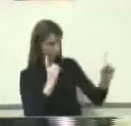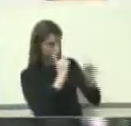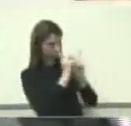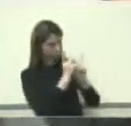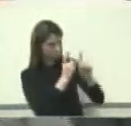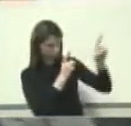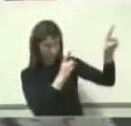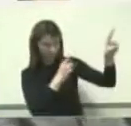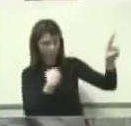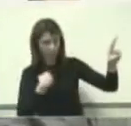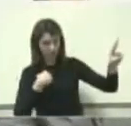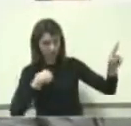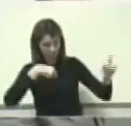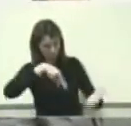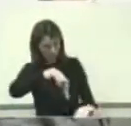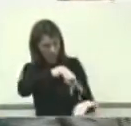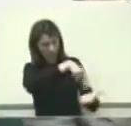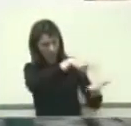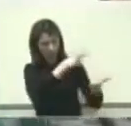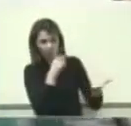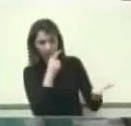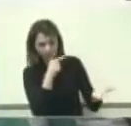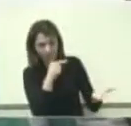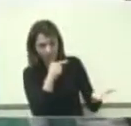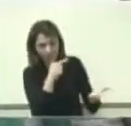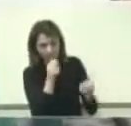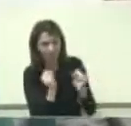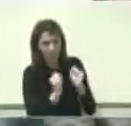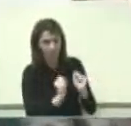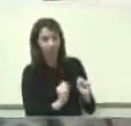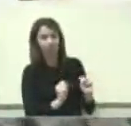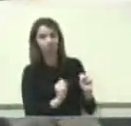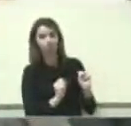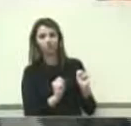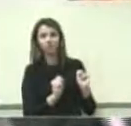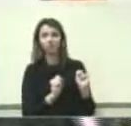sobre as águas aleluia